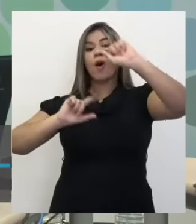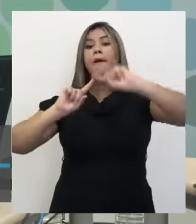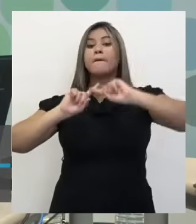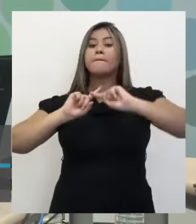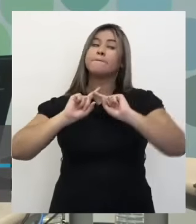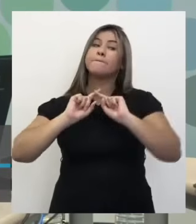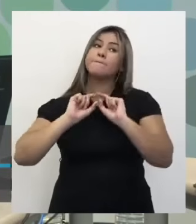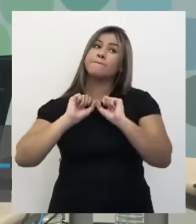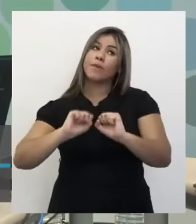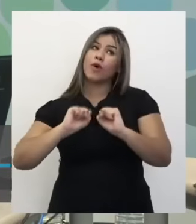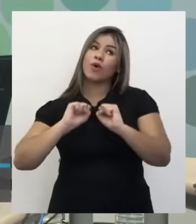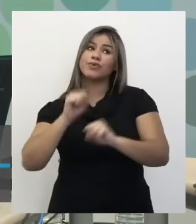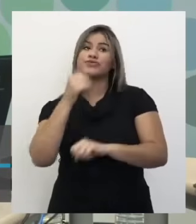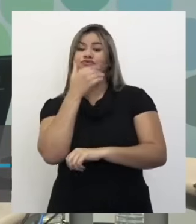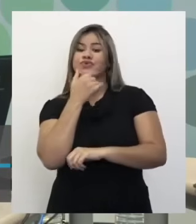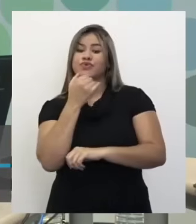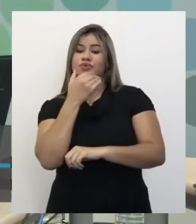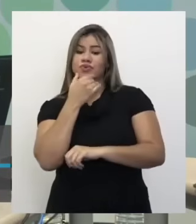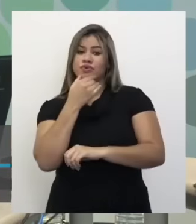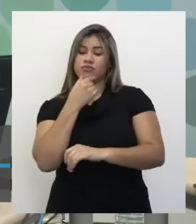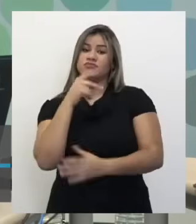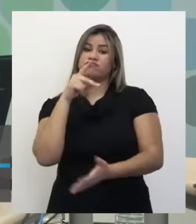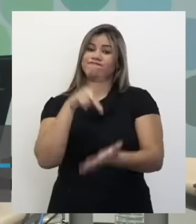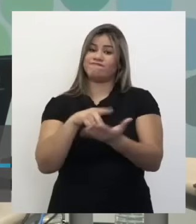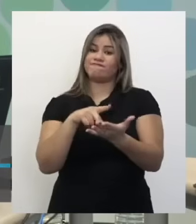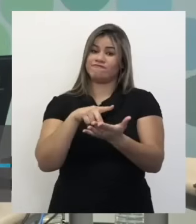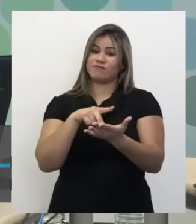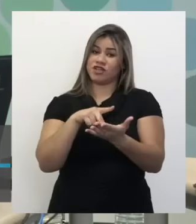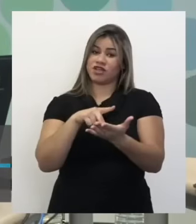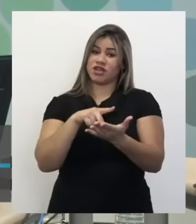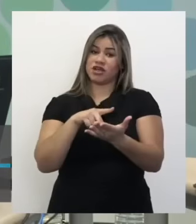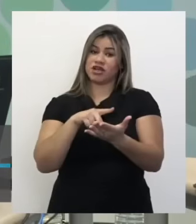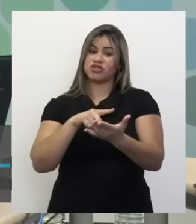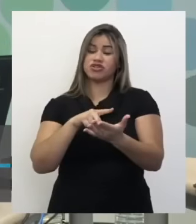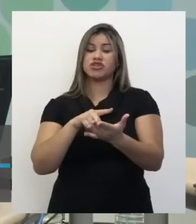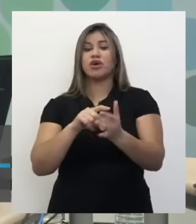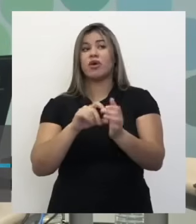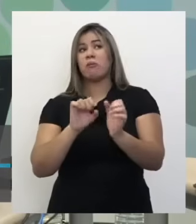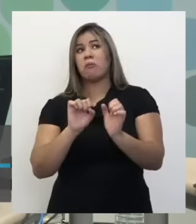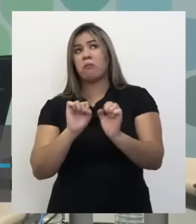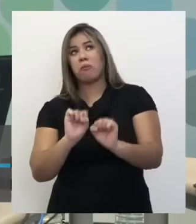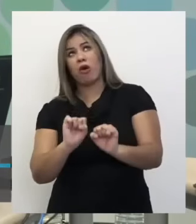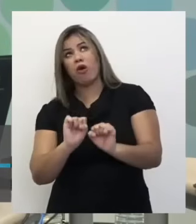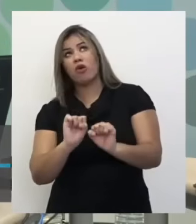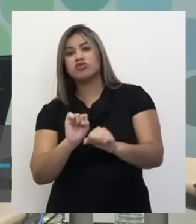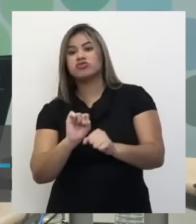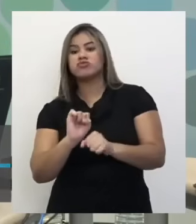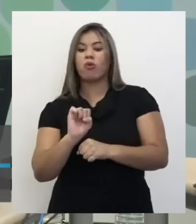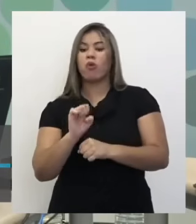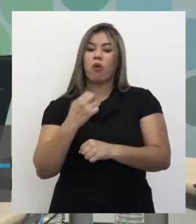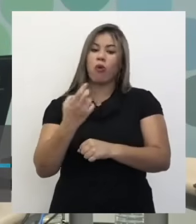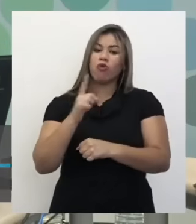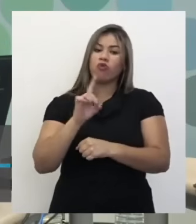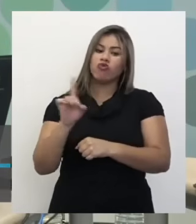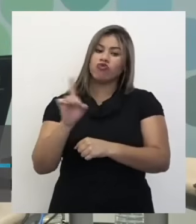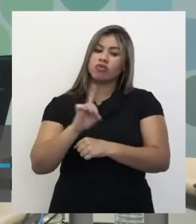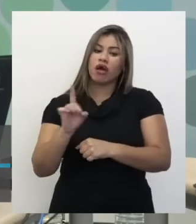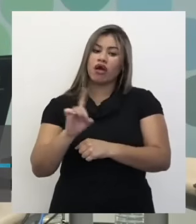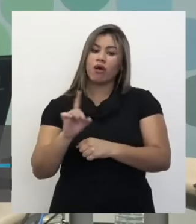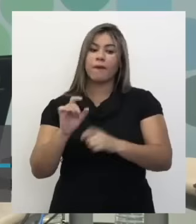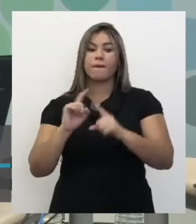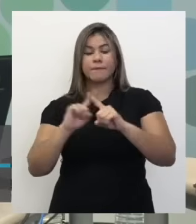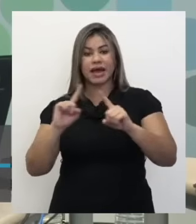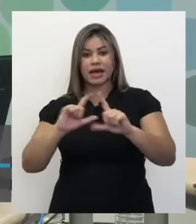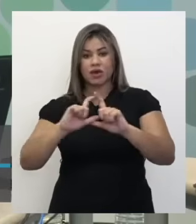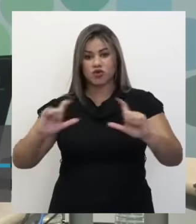autor tenha feito de propósito para fazer a pessoa analisar? Pode, né? Ou não, de repente, é que eu tirei do Aprender Sempre, mas se alguém achar essa